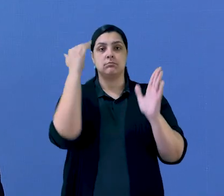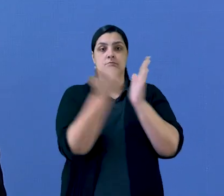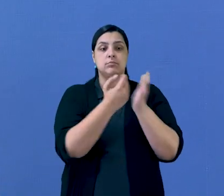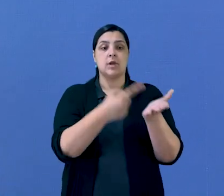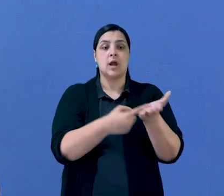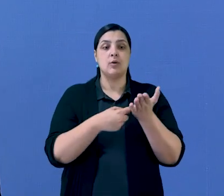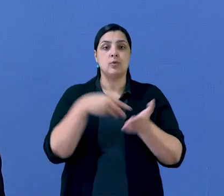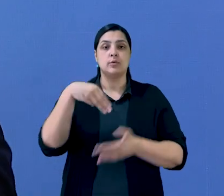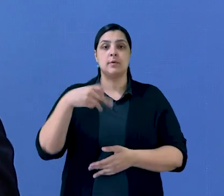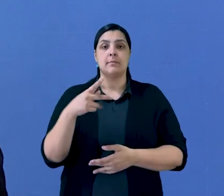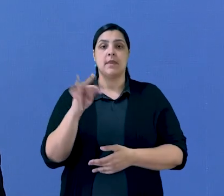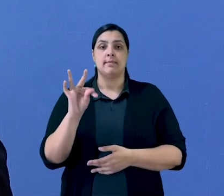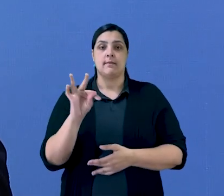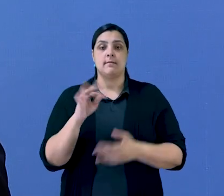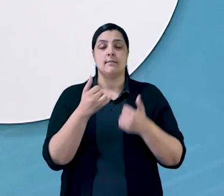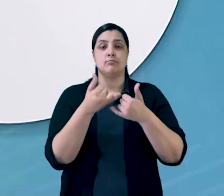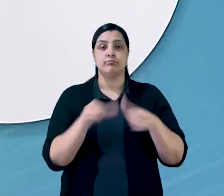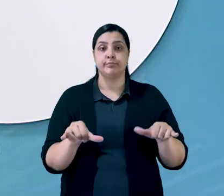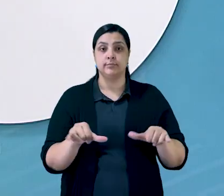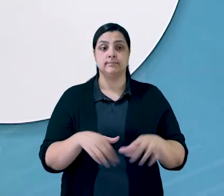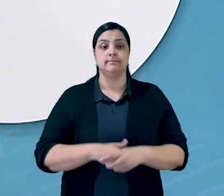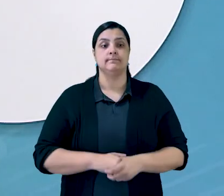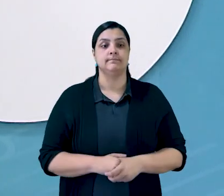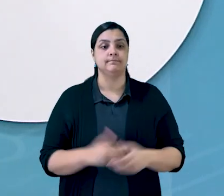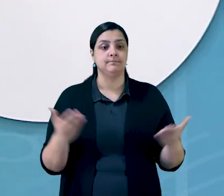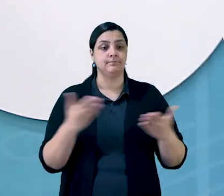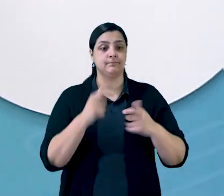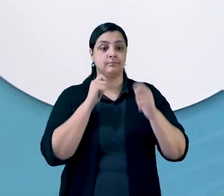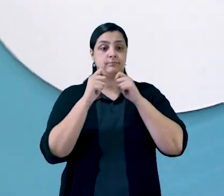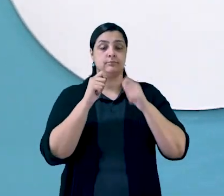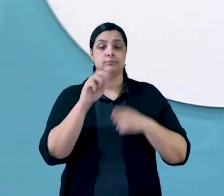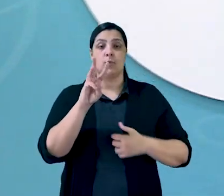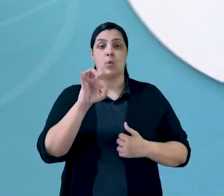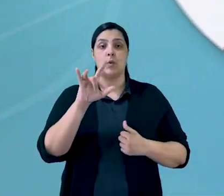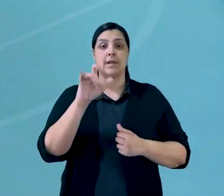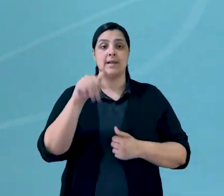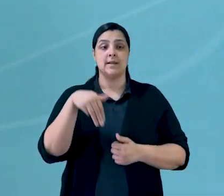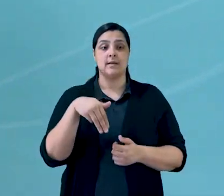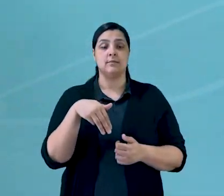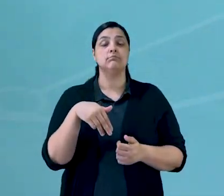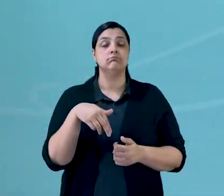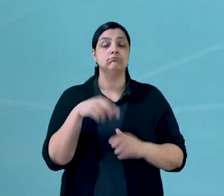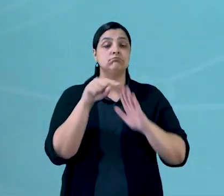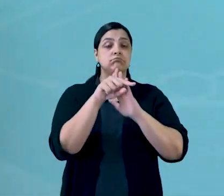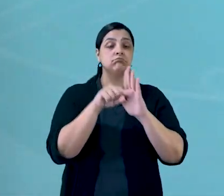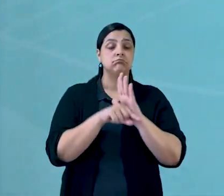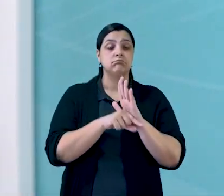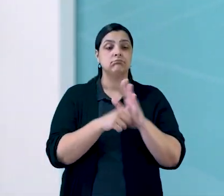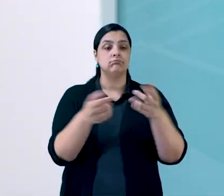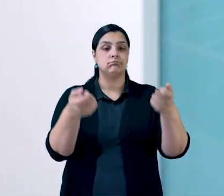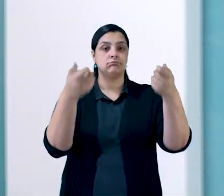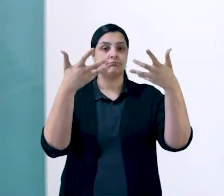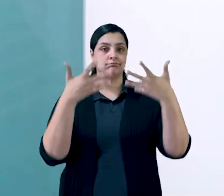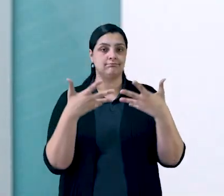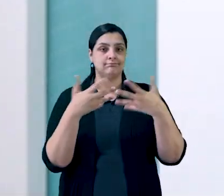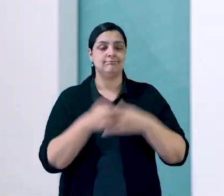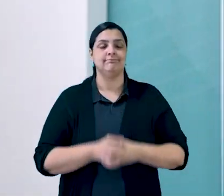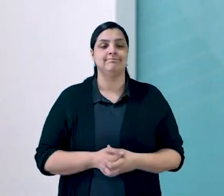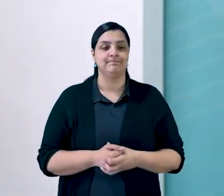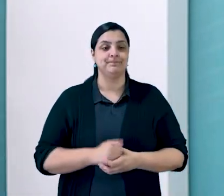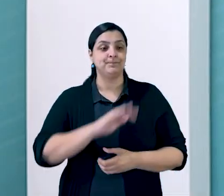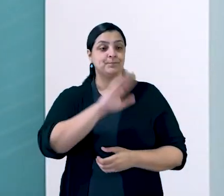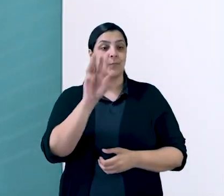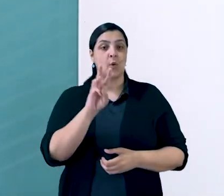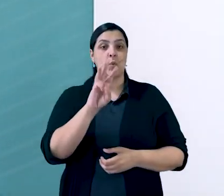acordo firmado com o Ministério Público do Trabalho. Nós vamos conversar agora com o repórter William Nascimento, que apurou esse caso e traz mais informações